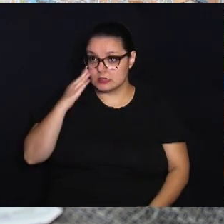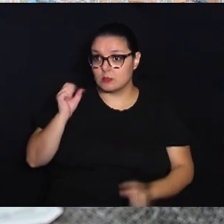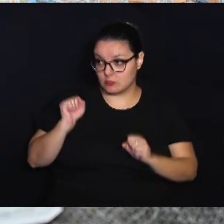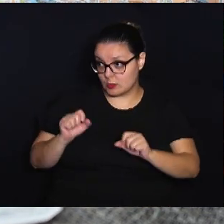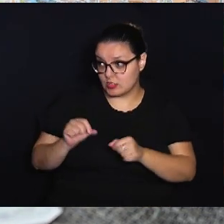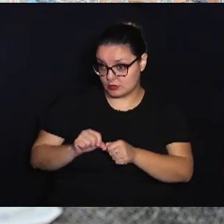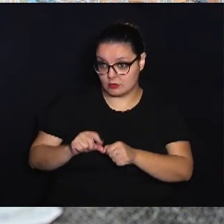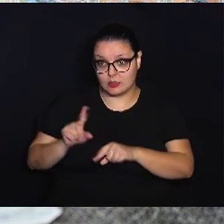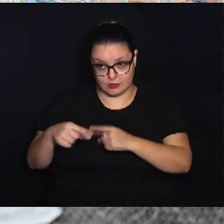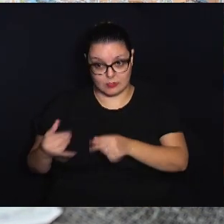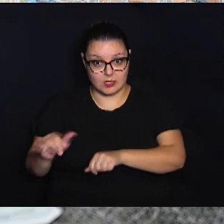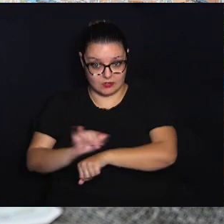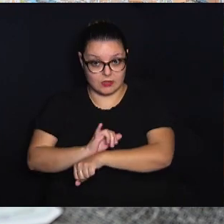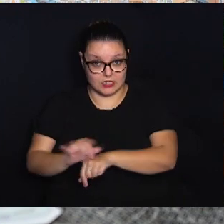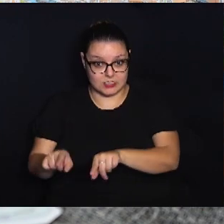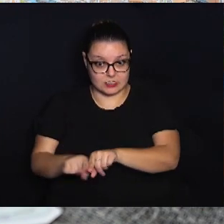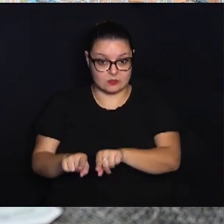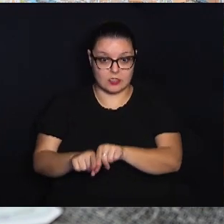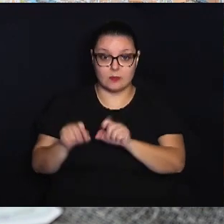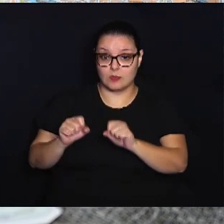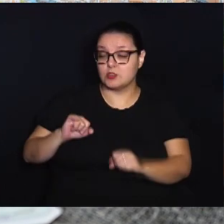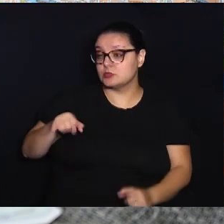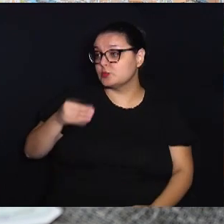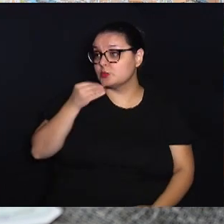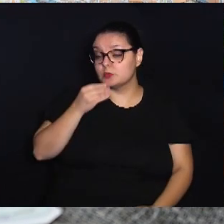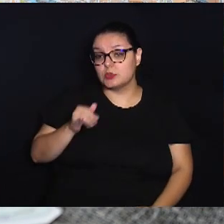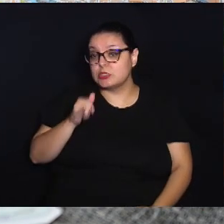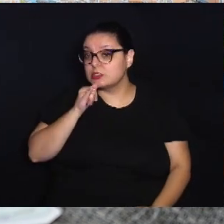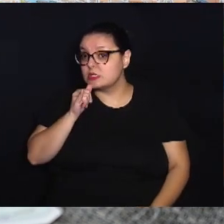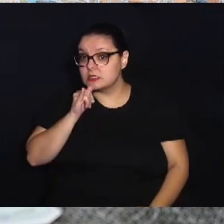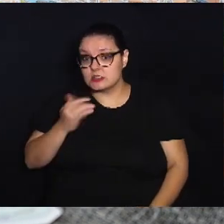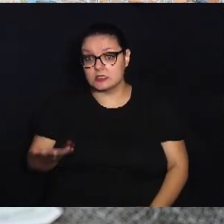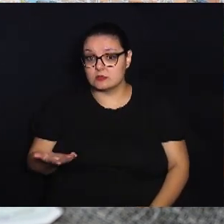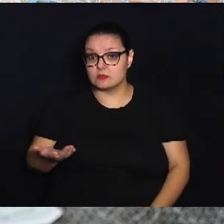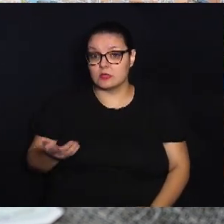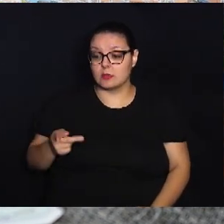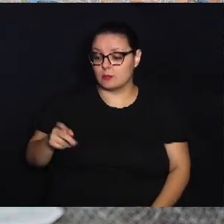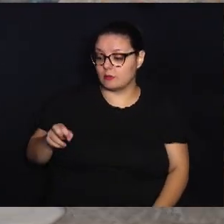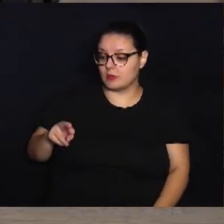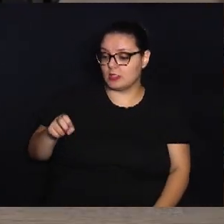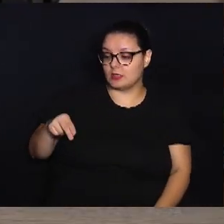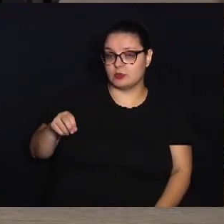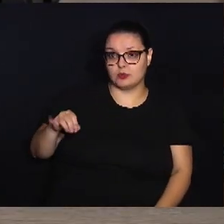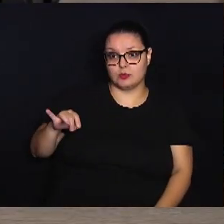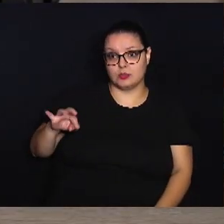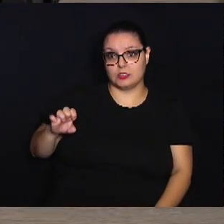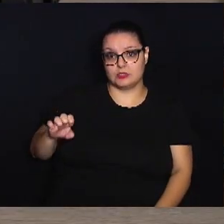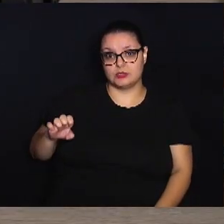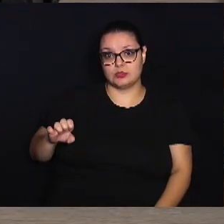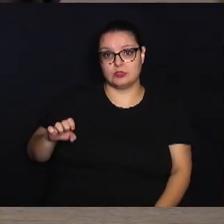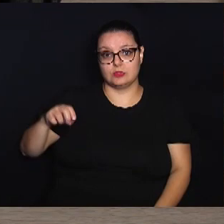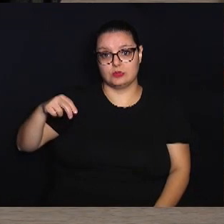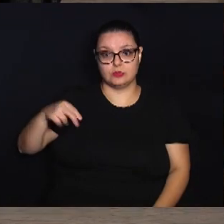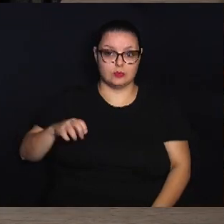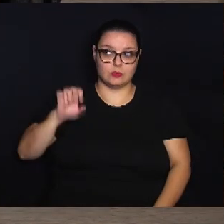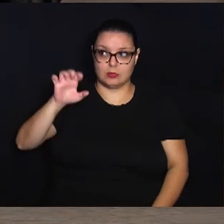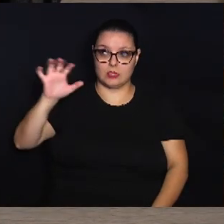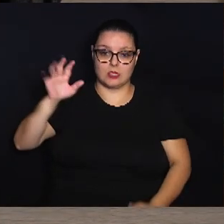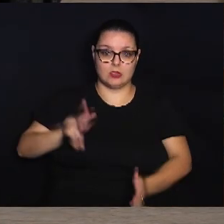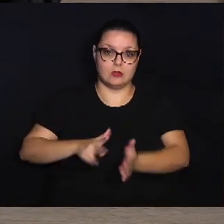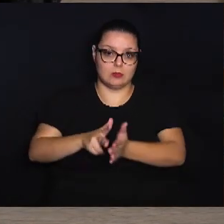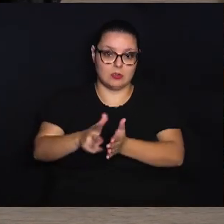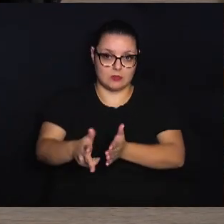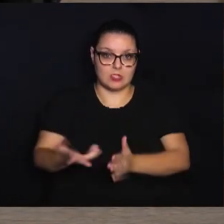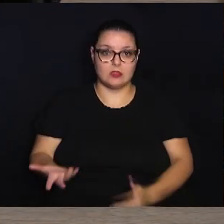o que você pode fazer? É outra estratégia low cost. Você pode aproveitar, por exemplo, as pernoites e, por exemplo, no Eurotrem você